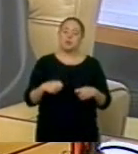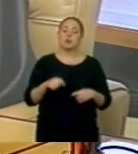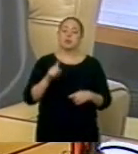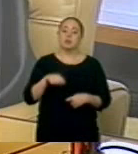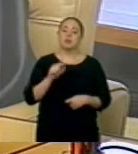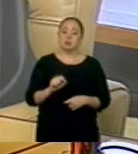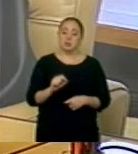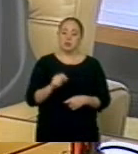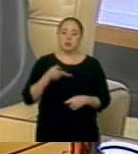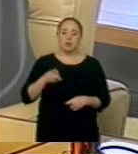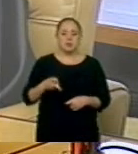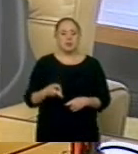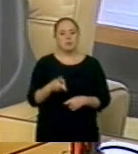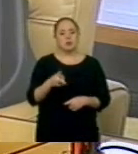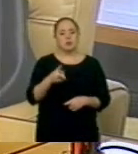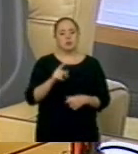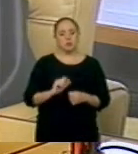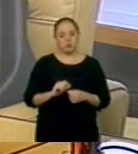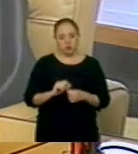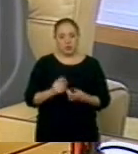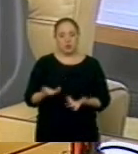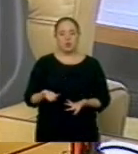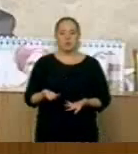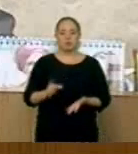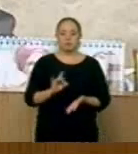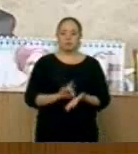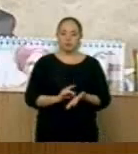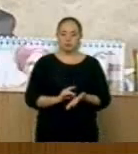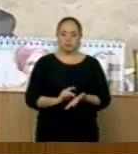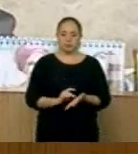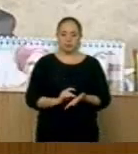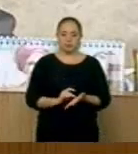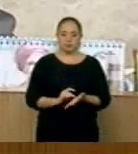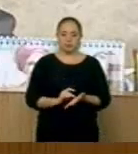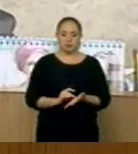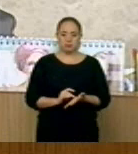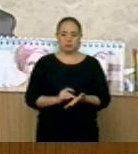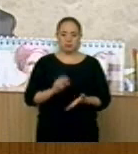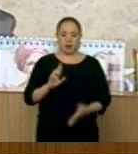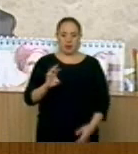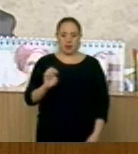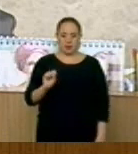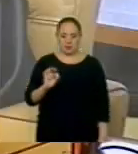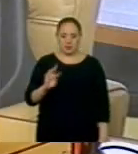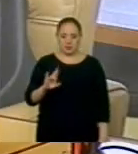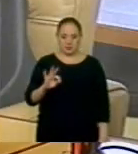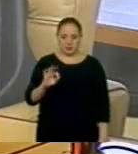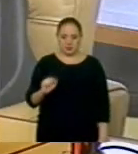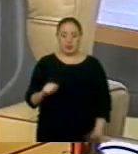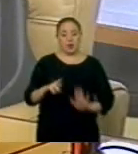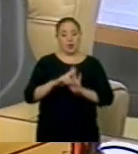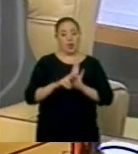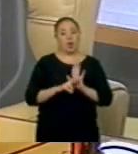ser sempre construídas e aplicadas de maneira restrita. Tais regras devem